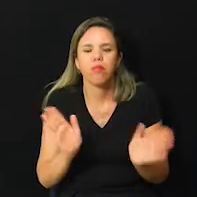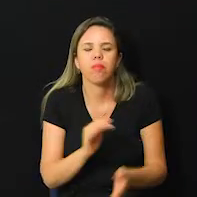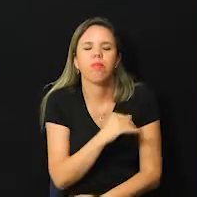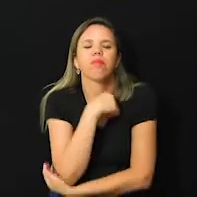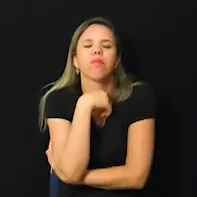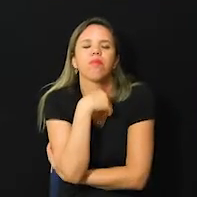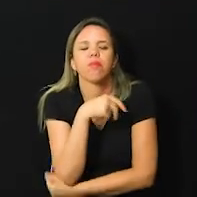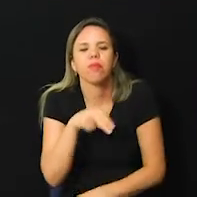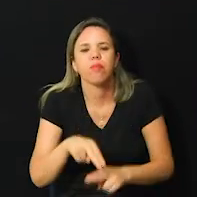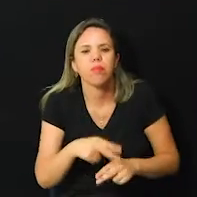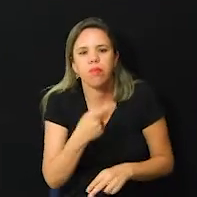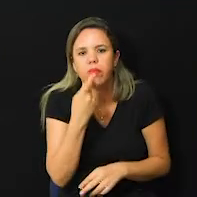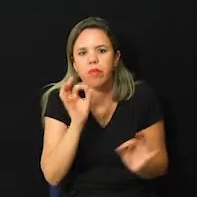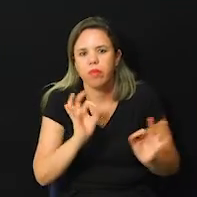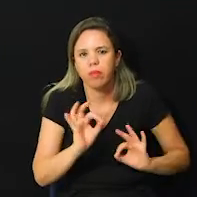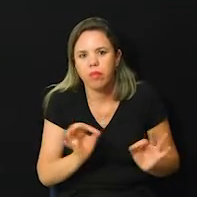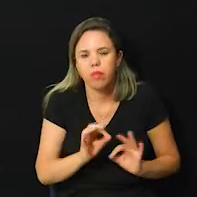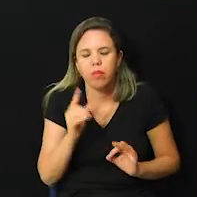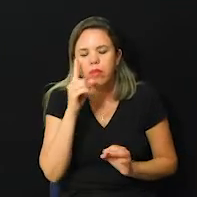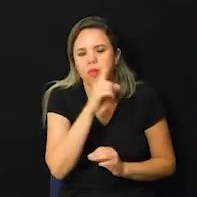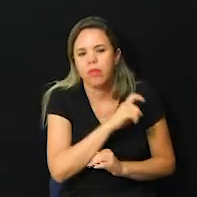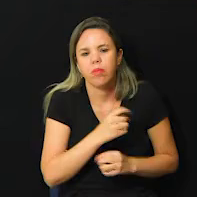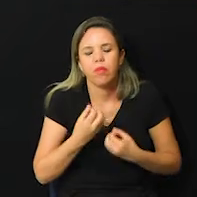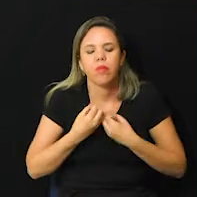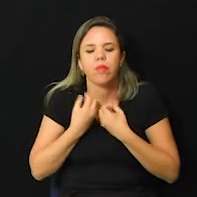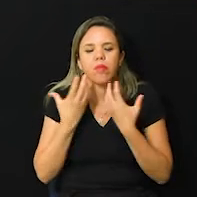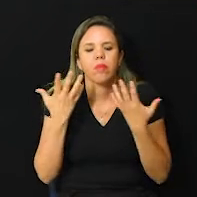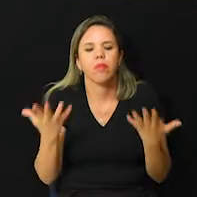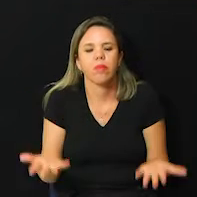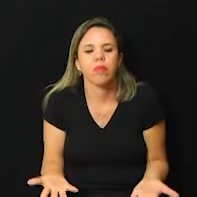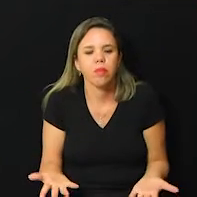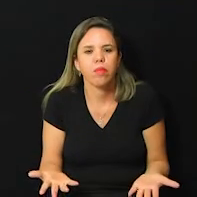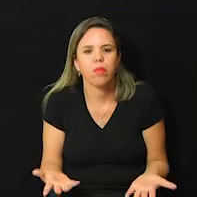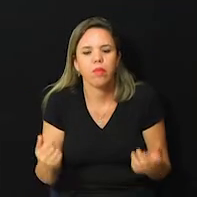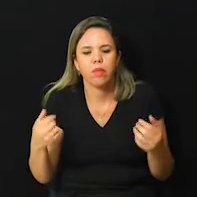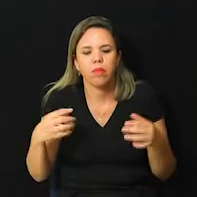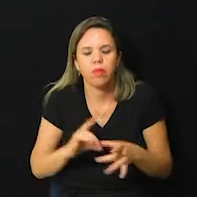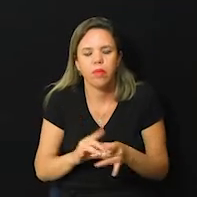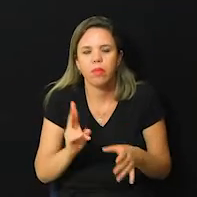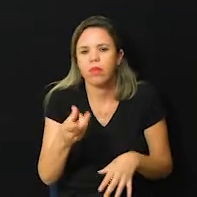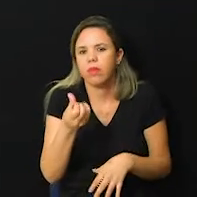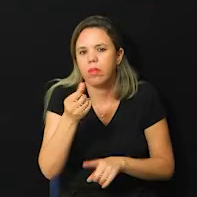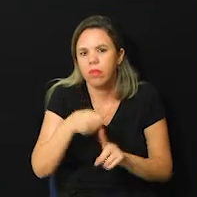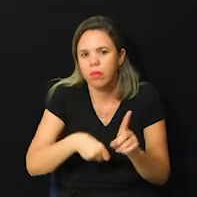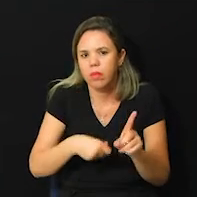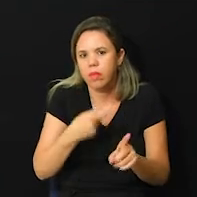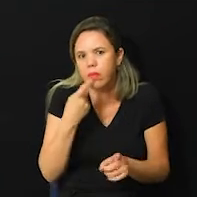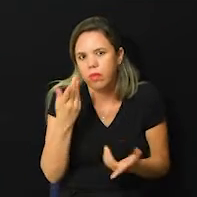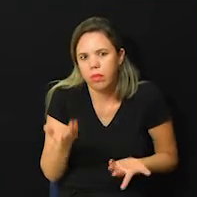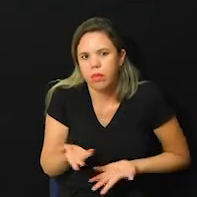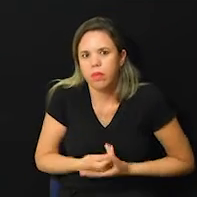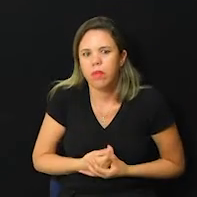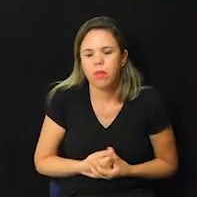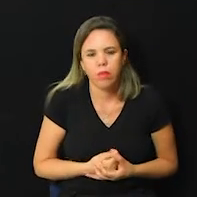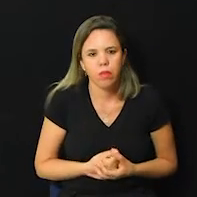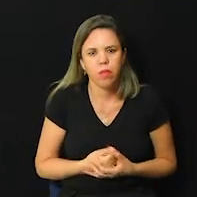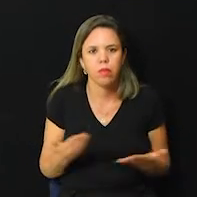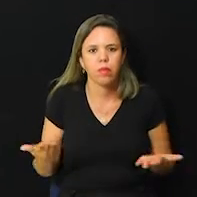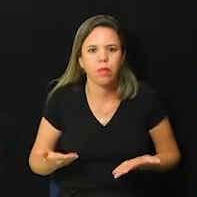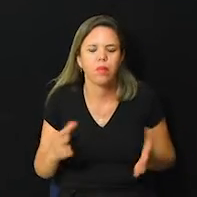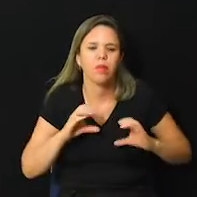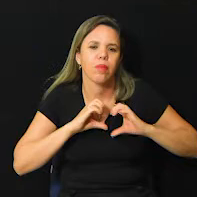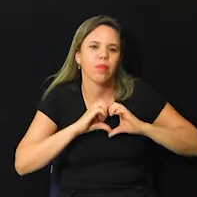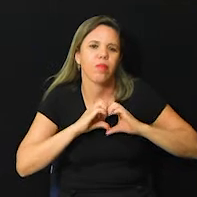sabe e por ele não falar é muito mais difícil de se expressar mas eu tô aqui para seis meses e